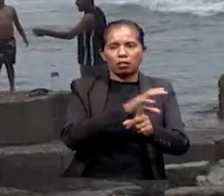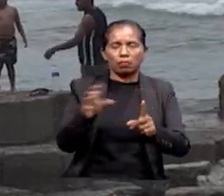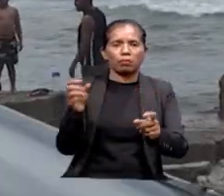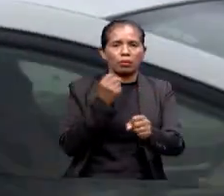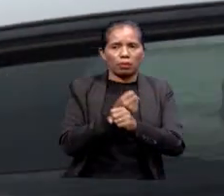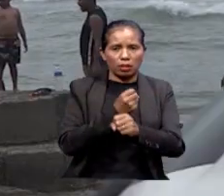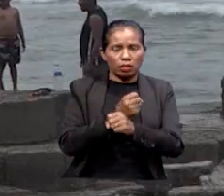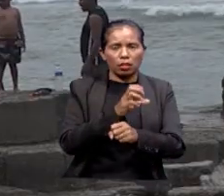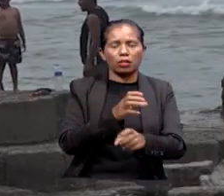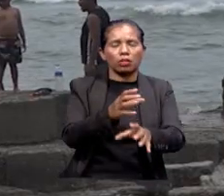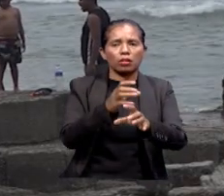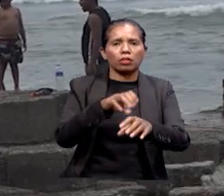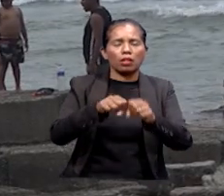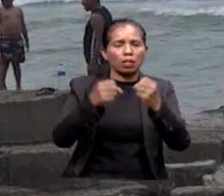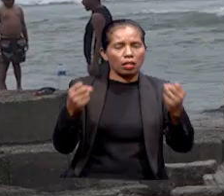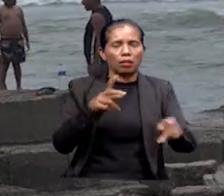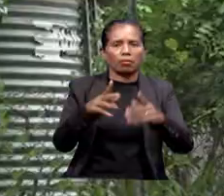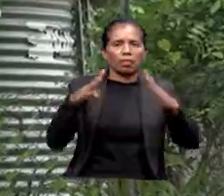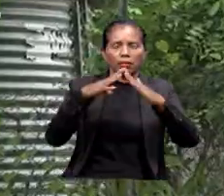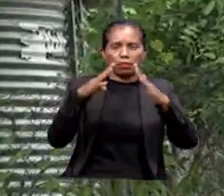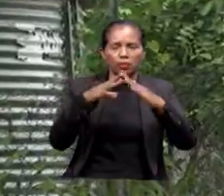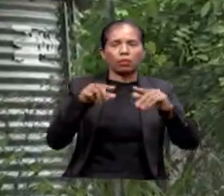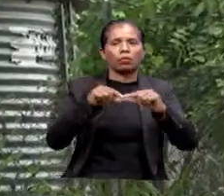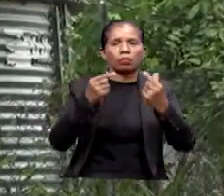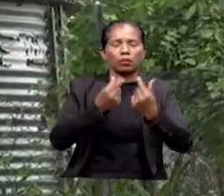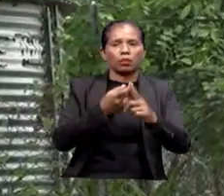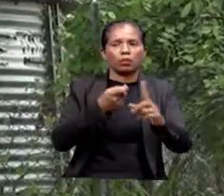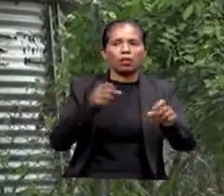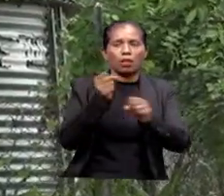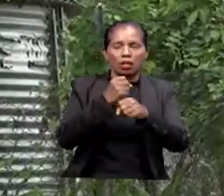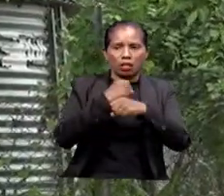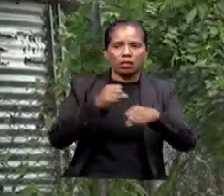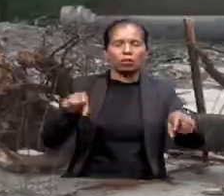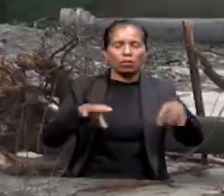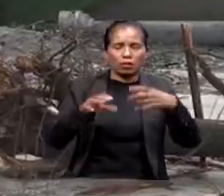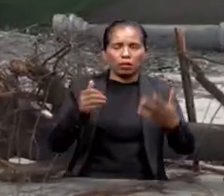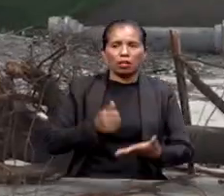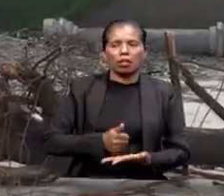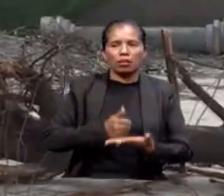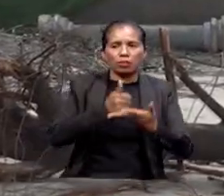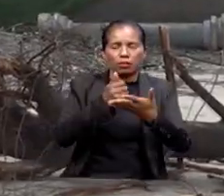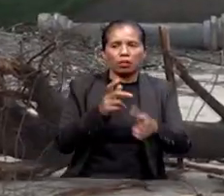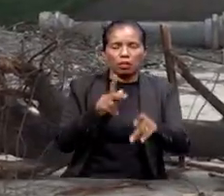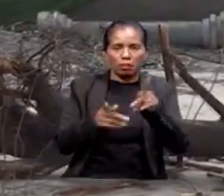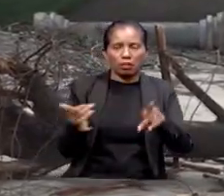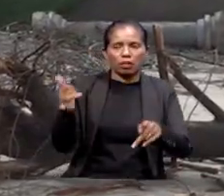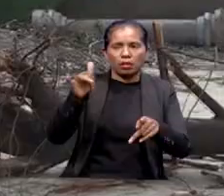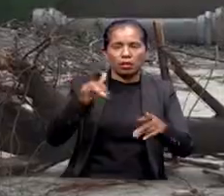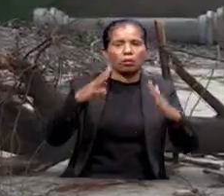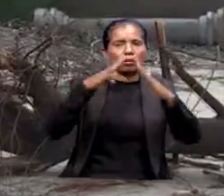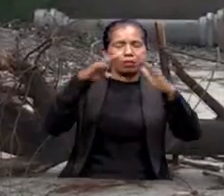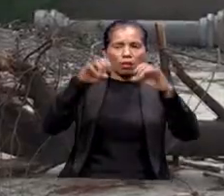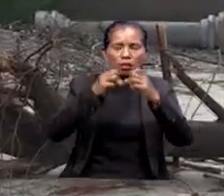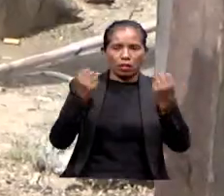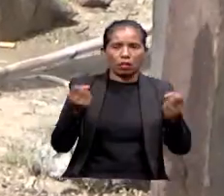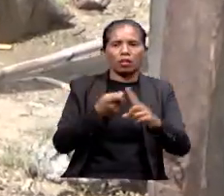ho di sobu comunidade nenhuma, equipa husi bombeiros hal serviço, ho di apoio comunidade sira, nebe uma hetan estragos